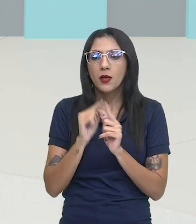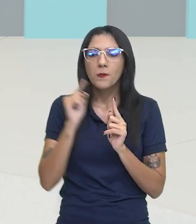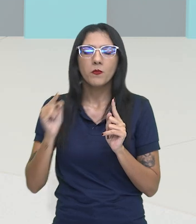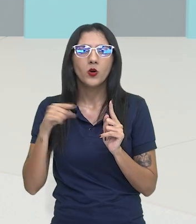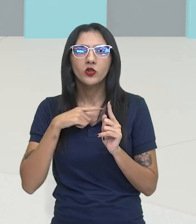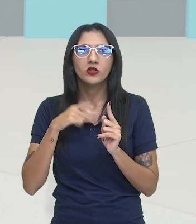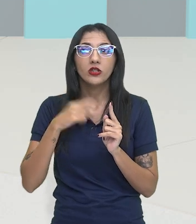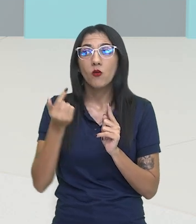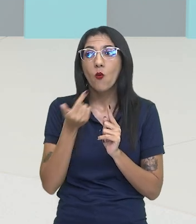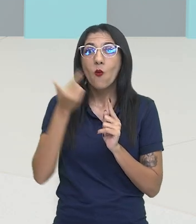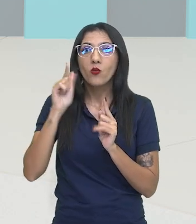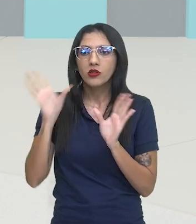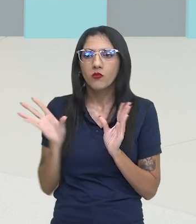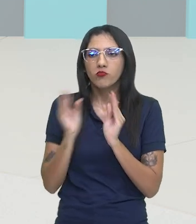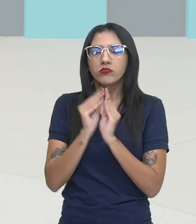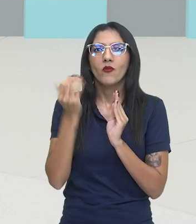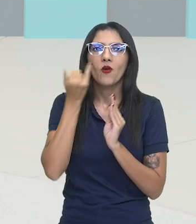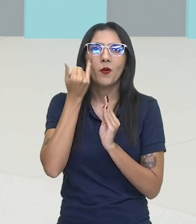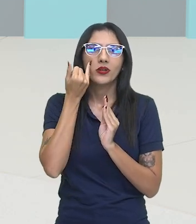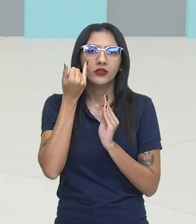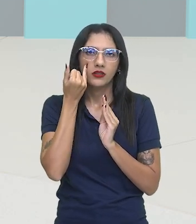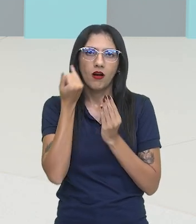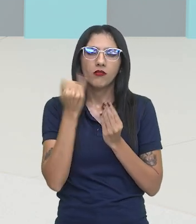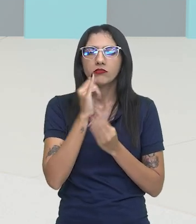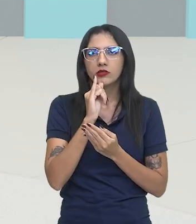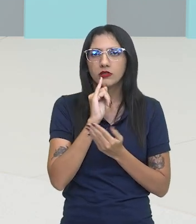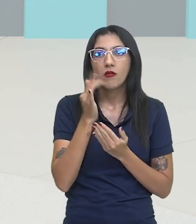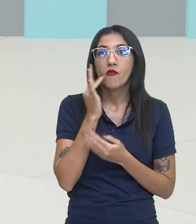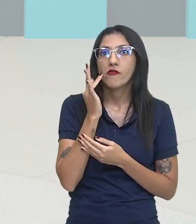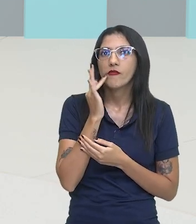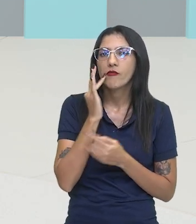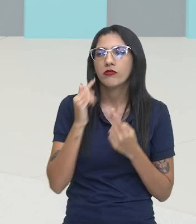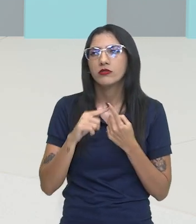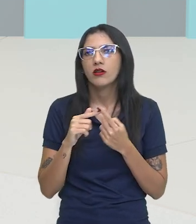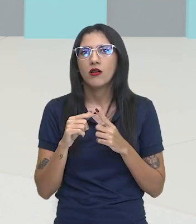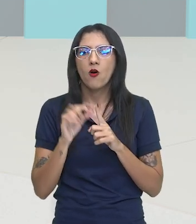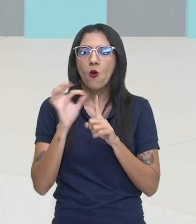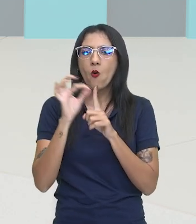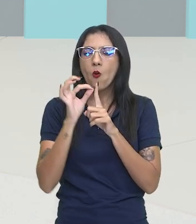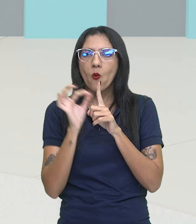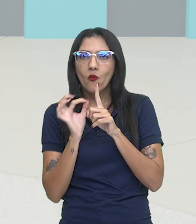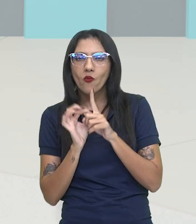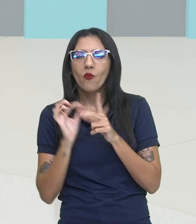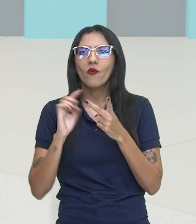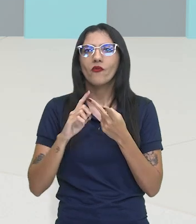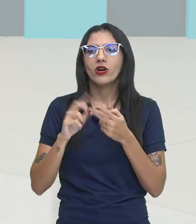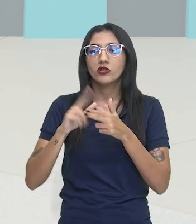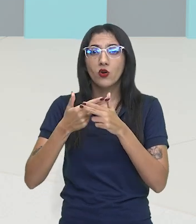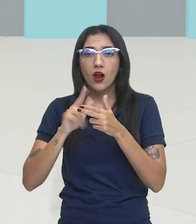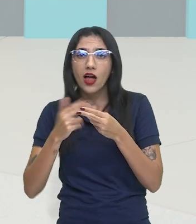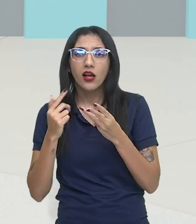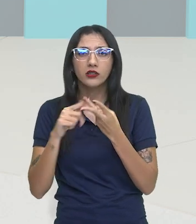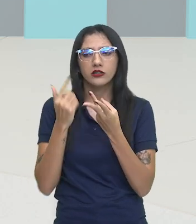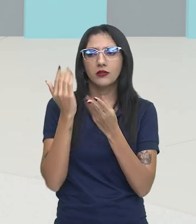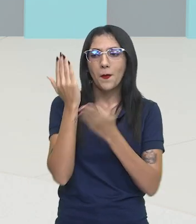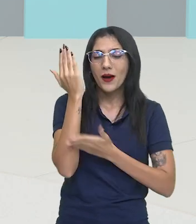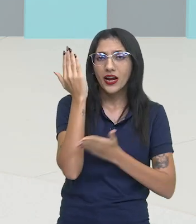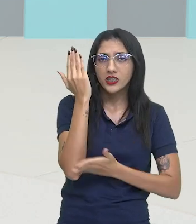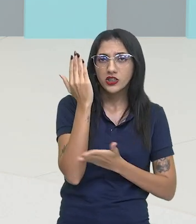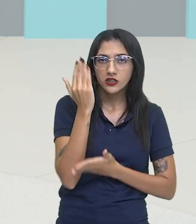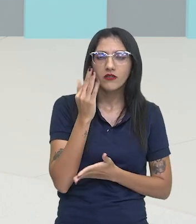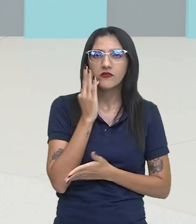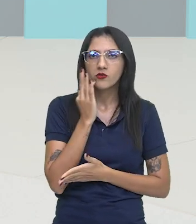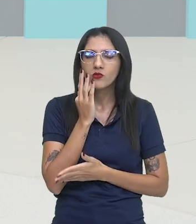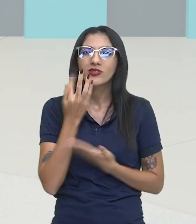projetar o que eu vou dizer. E aí eu digo depois, uvas, chocolate e abacaxi, tá bom? Então, nós